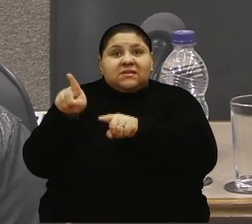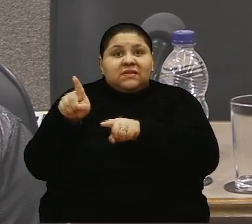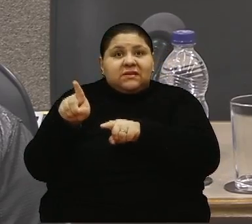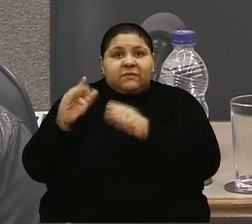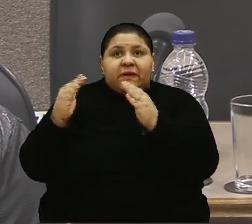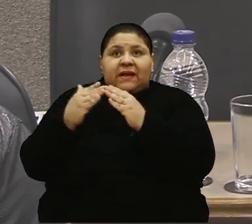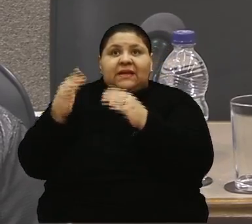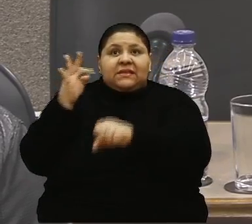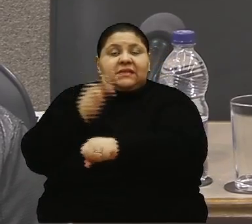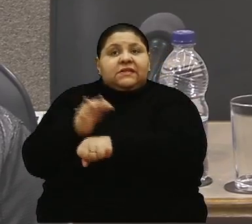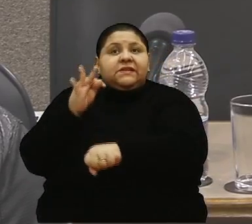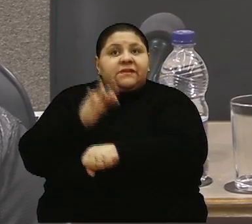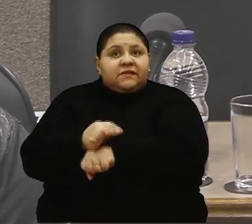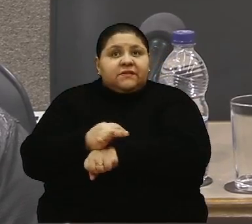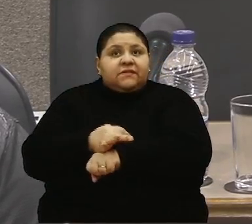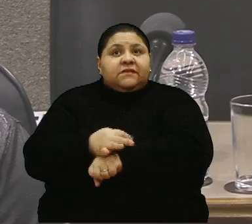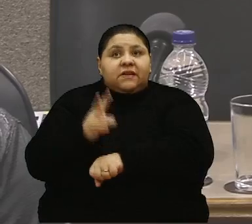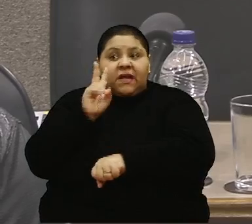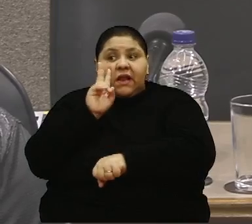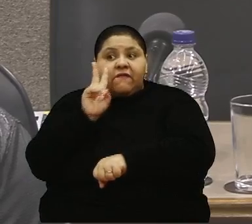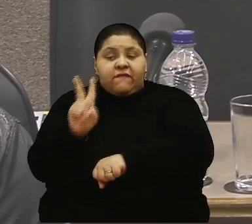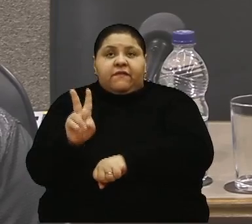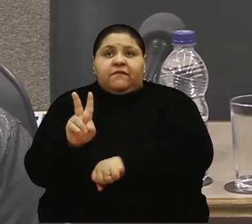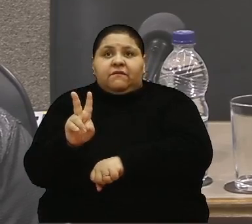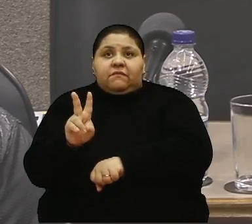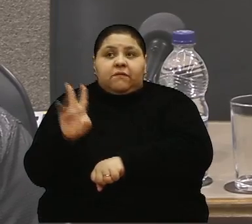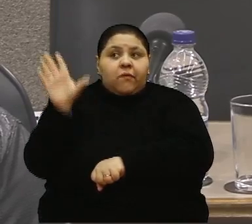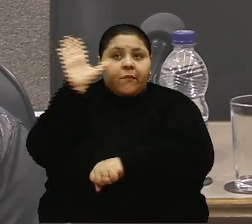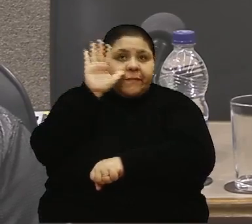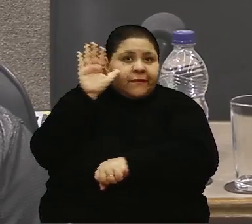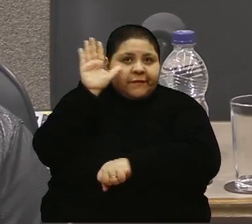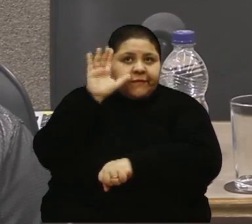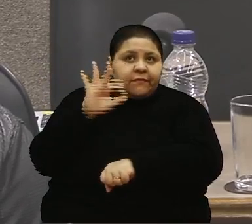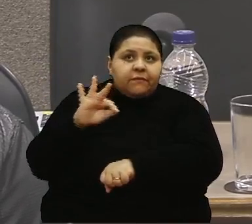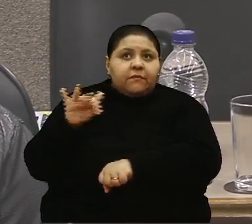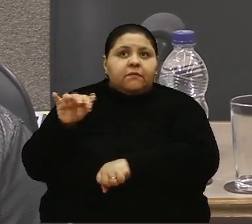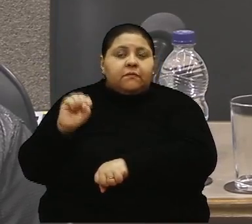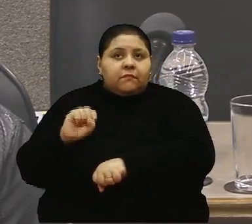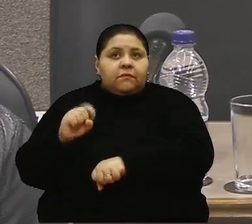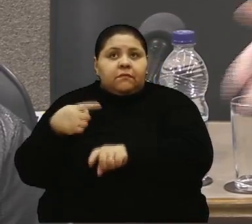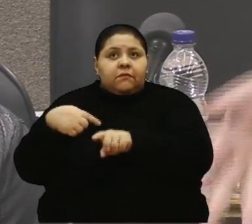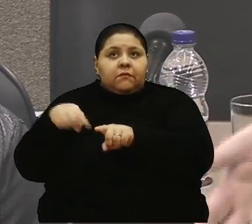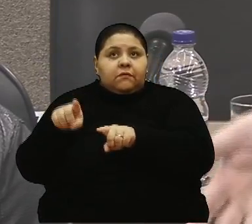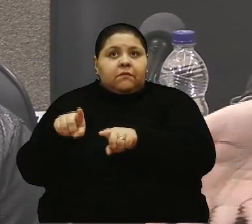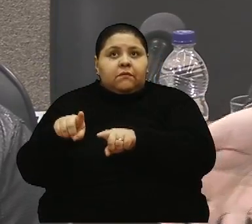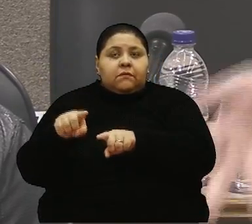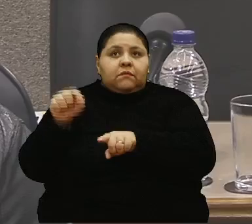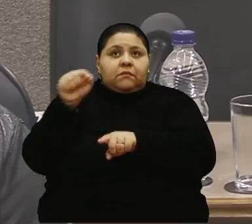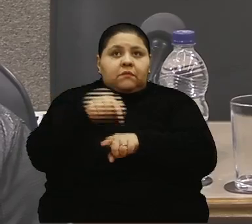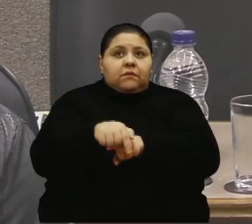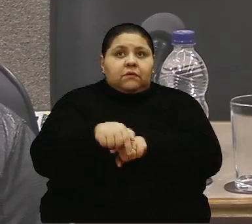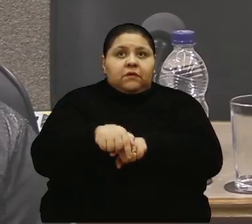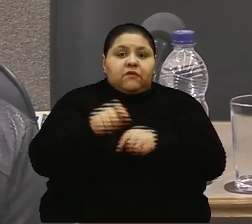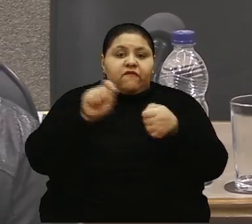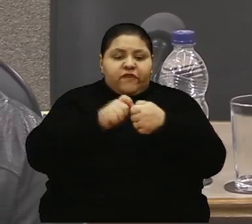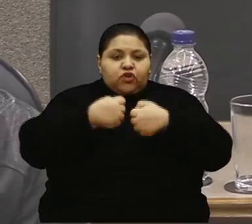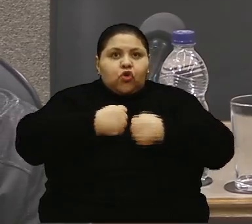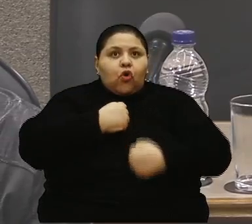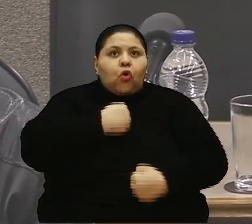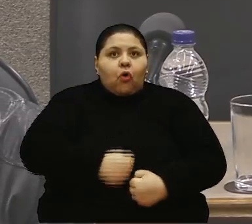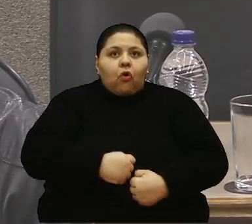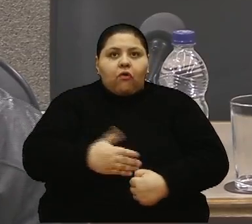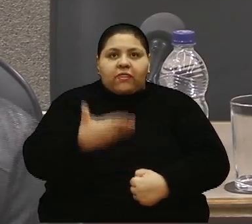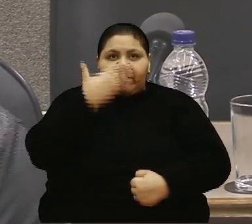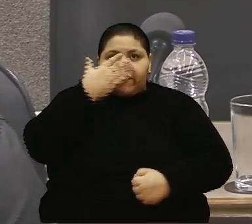abrigo. E ele viu que eu estava ali, observando, a FAS foi embora, ele veio e defecou na calçada, na porta da casa, do